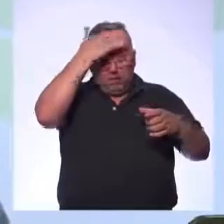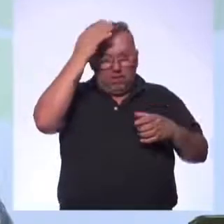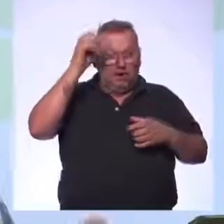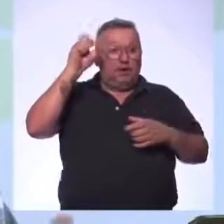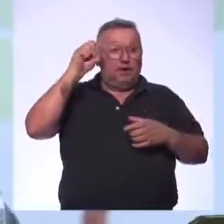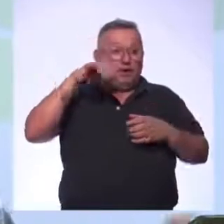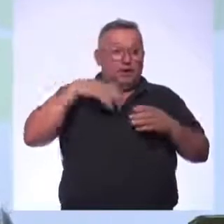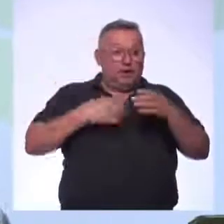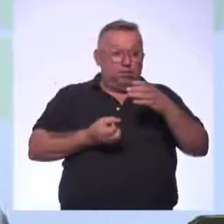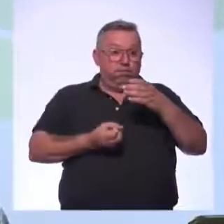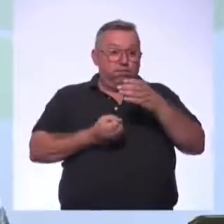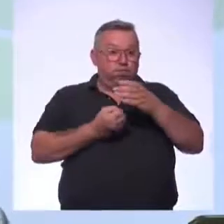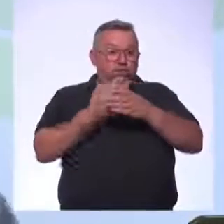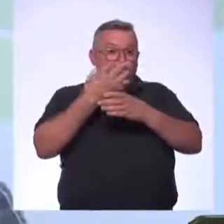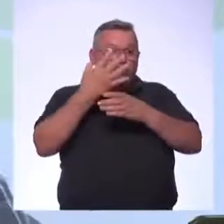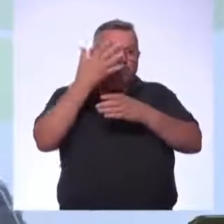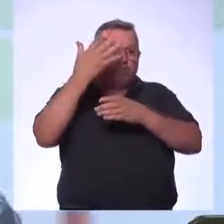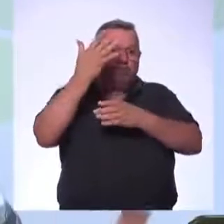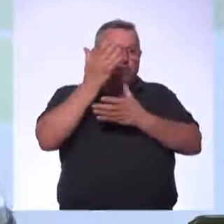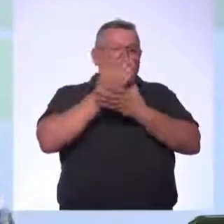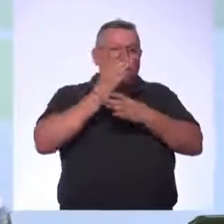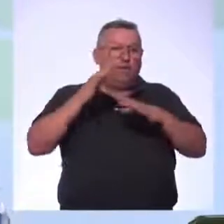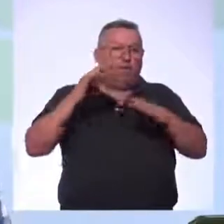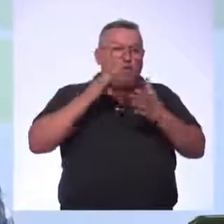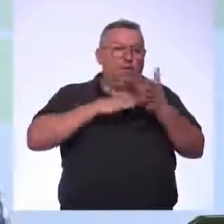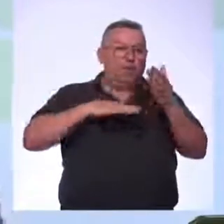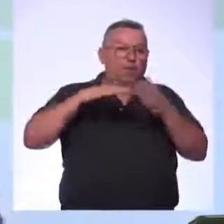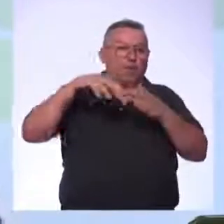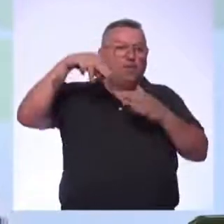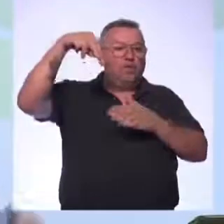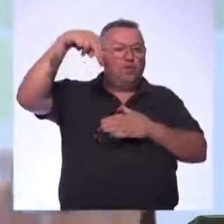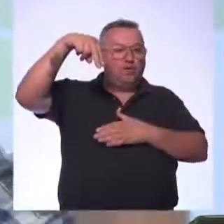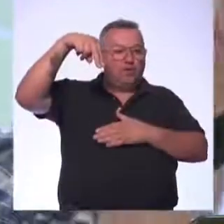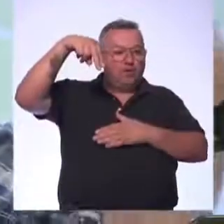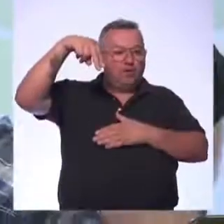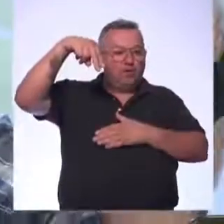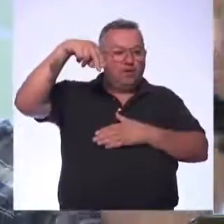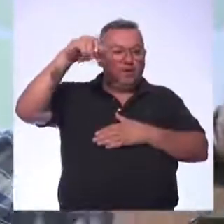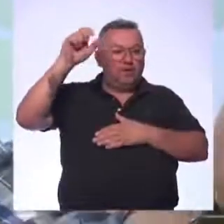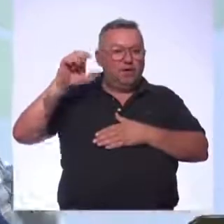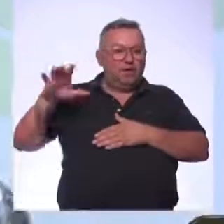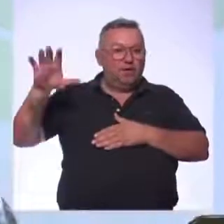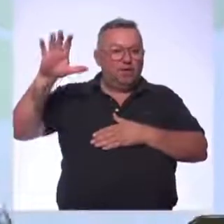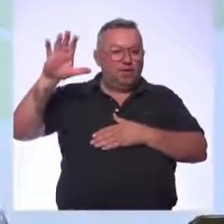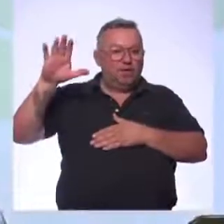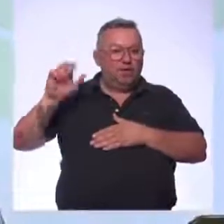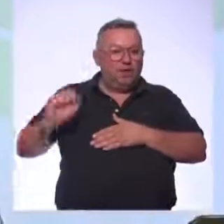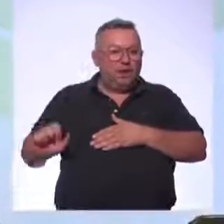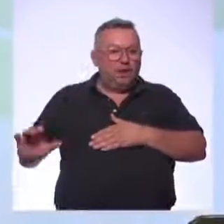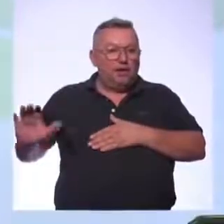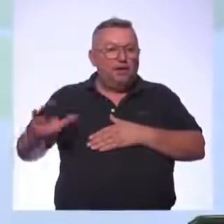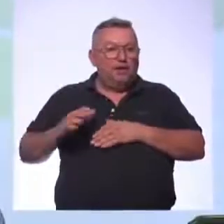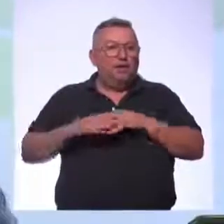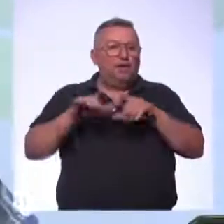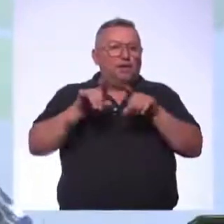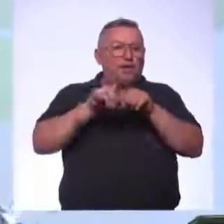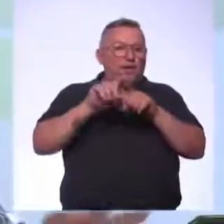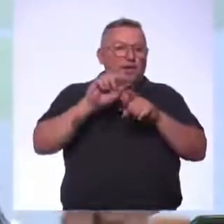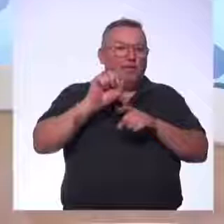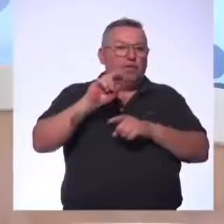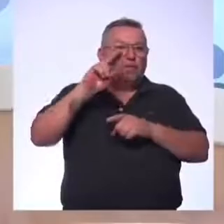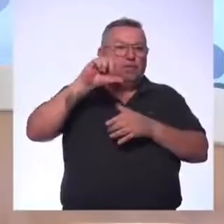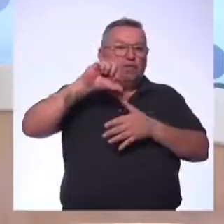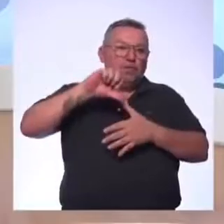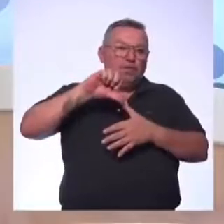vulcão ele entrar em erupção, ele vai acabar com todo o hemisfério norte, inclusive a Europa e a Ásia. Né? E o hemisfério sul, né,